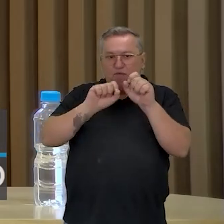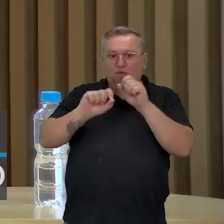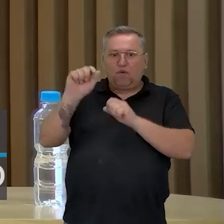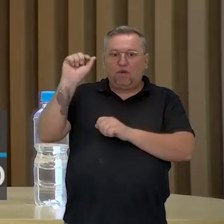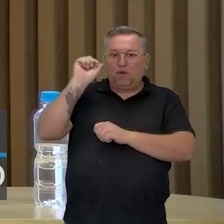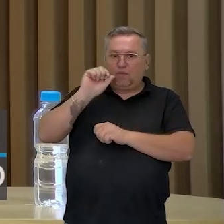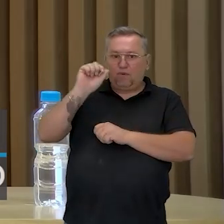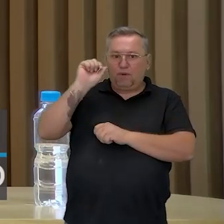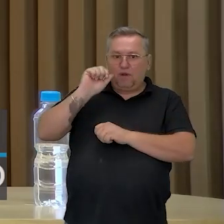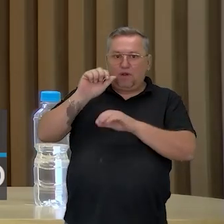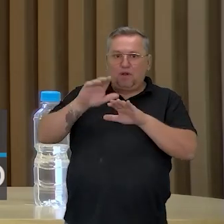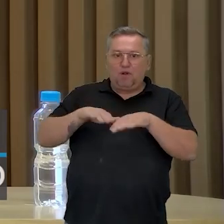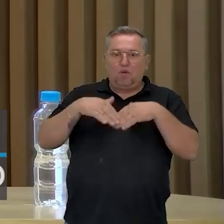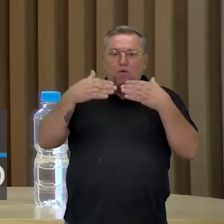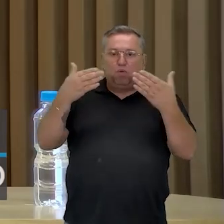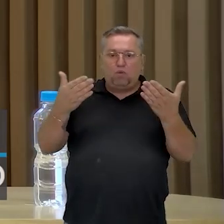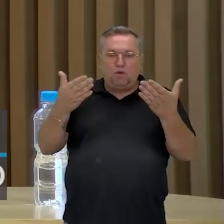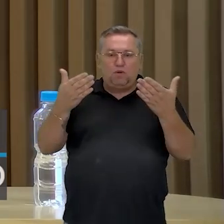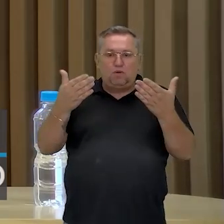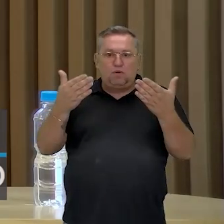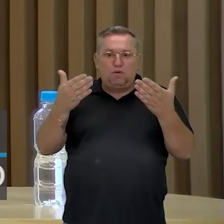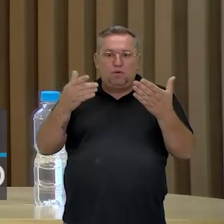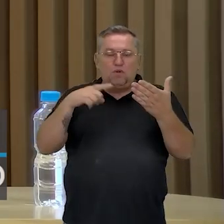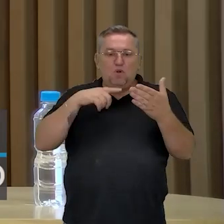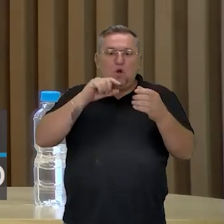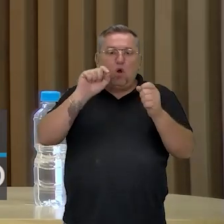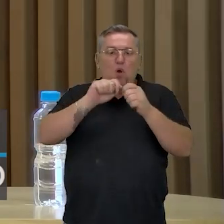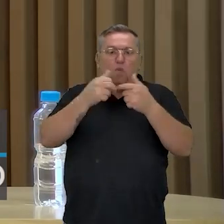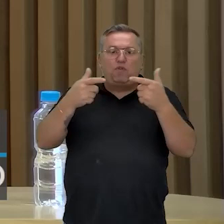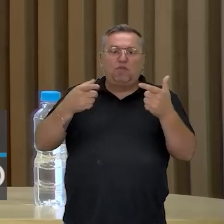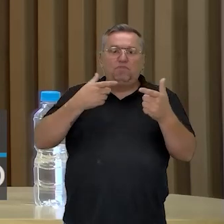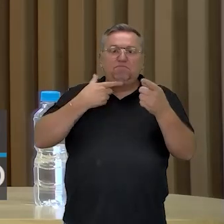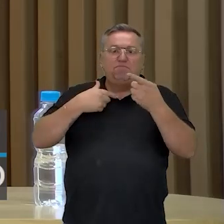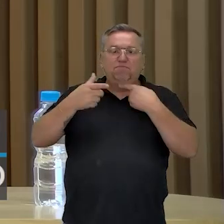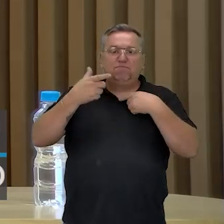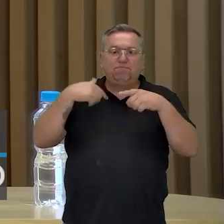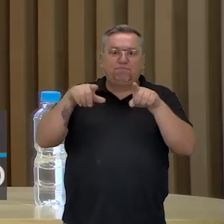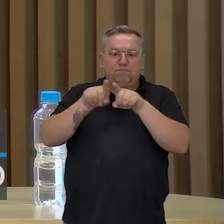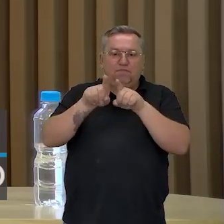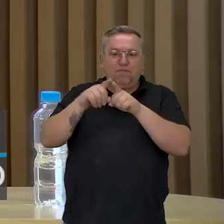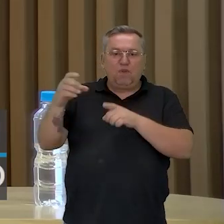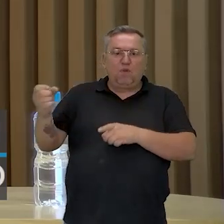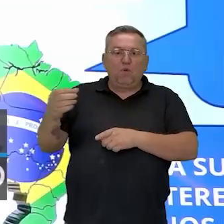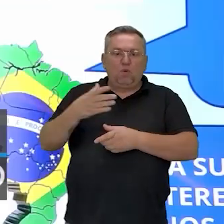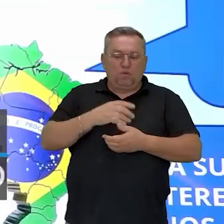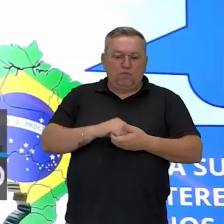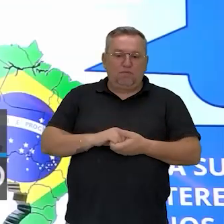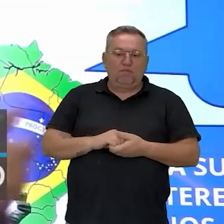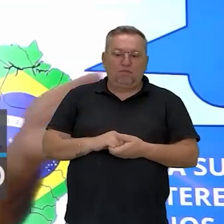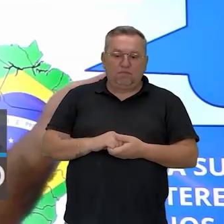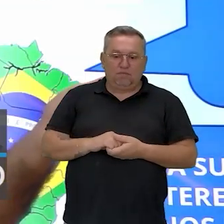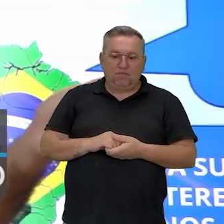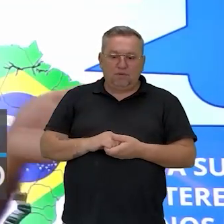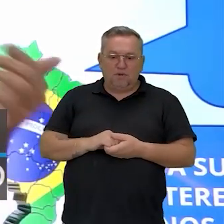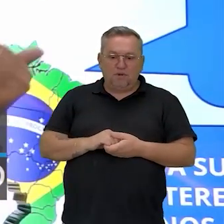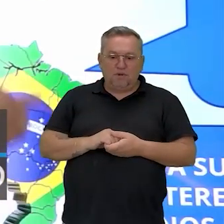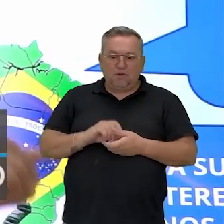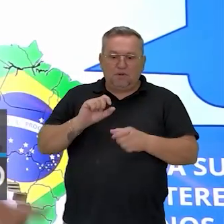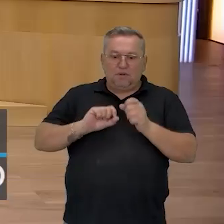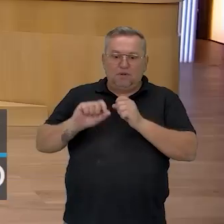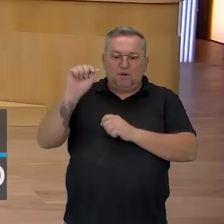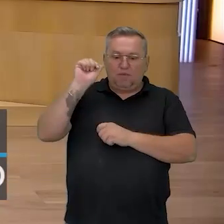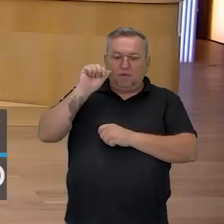mulher enquanto sensualidade, enquanto objeto de desejo. Ainda temos um longo caminho, né? Perfeito. E que se caso a mulher